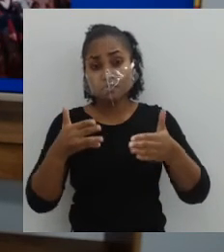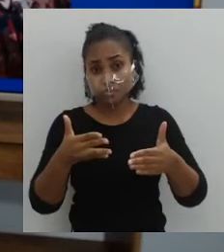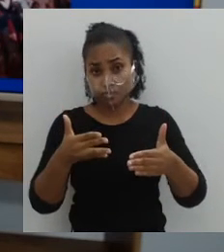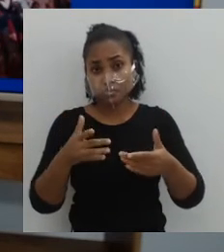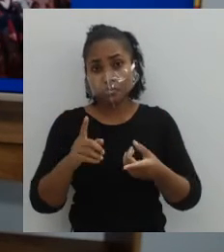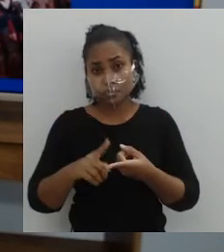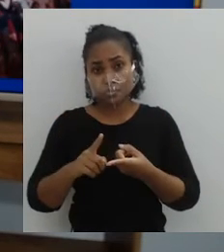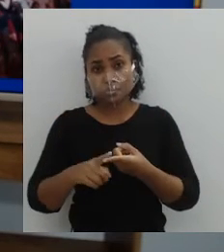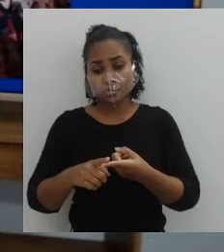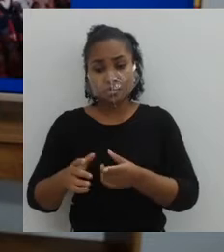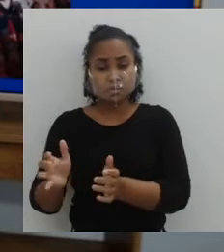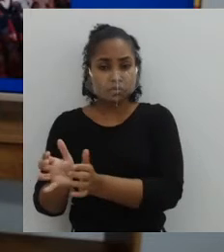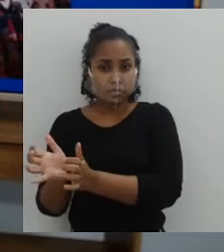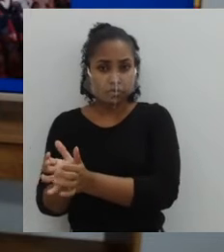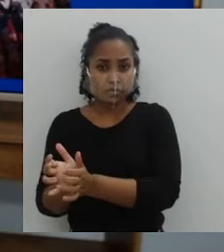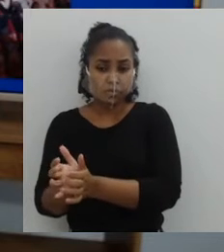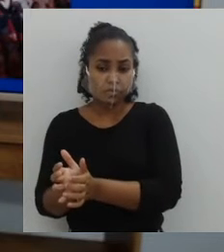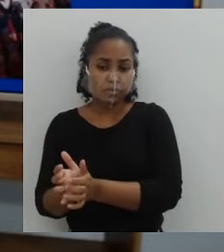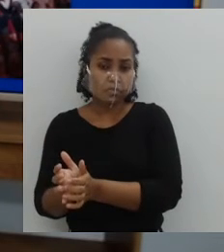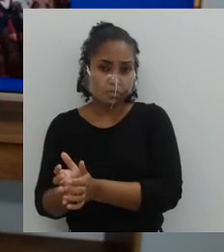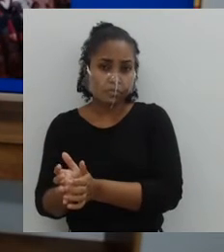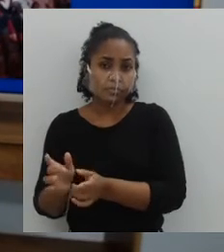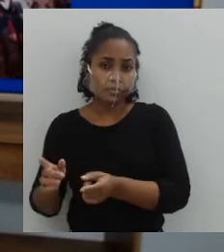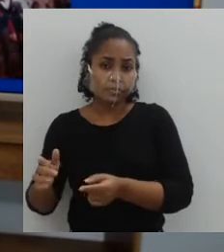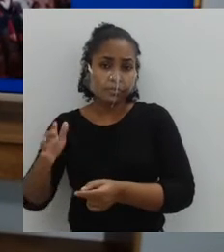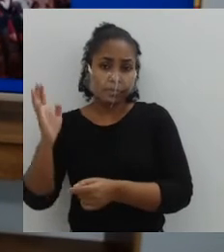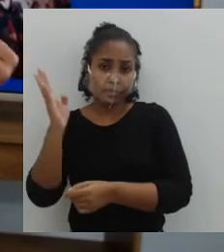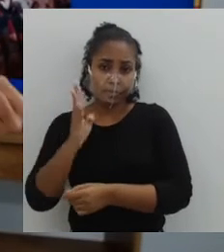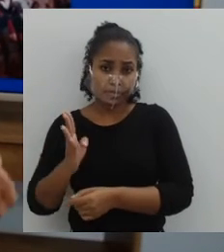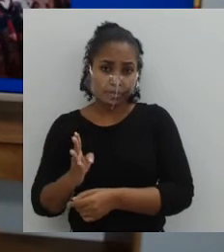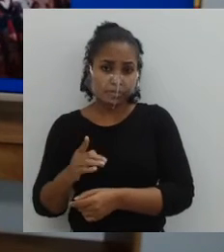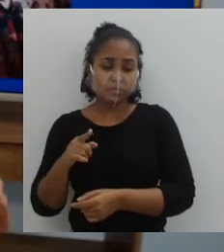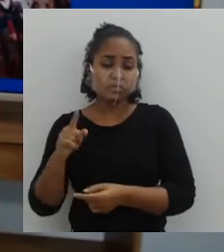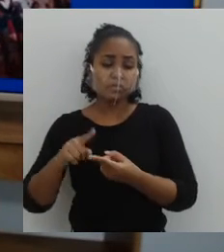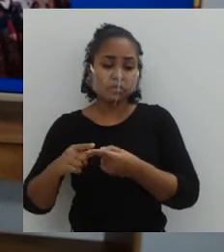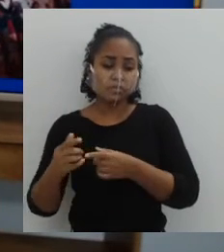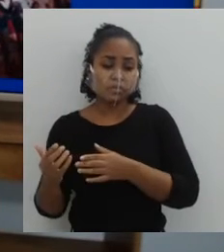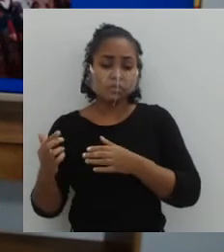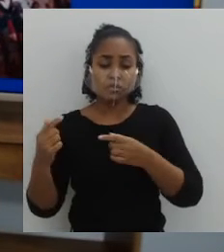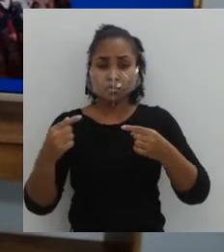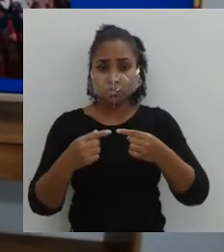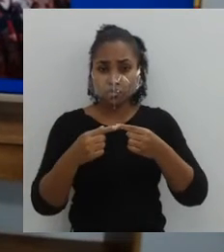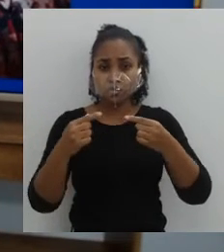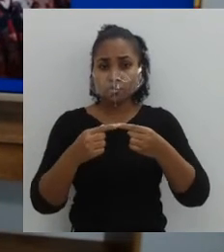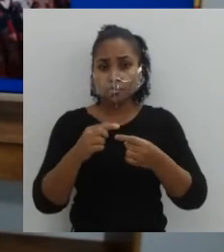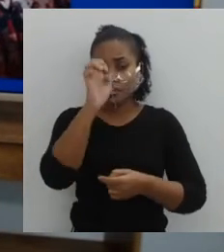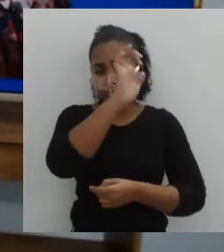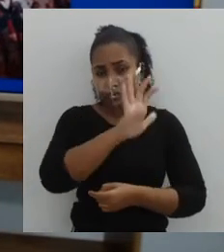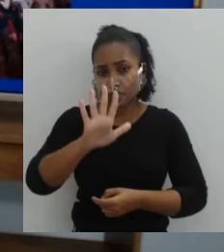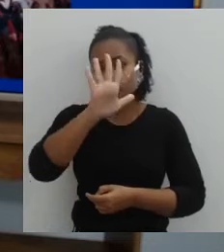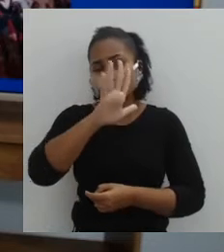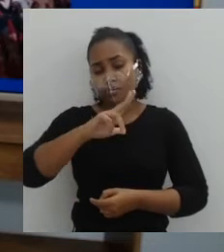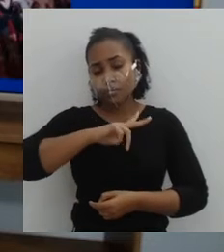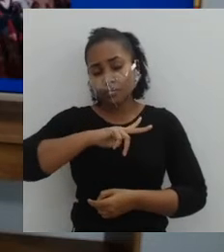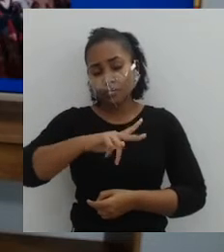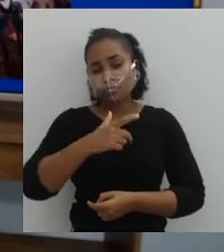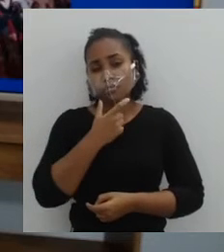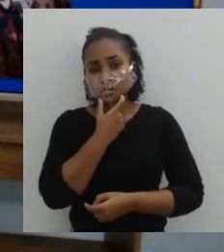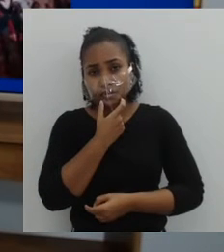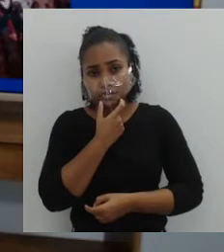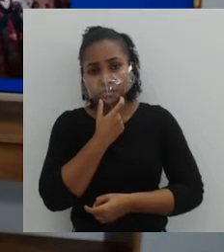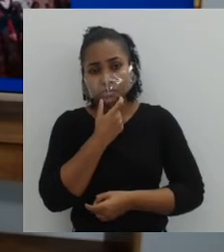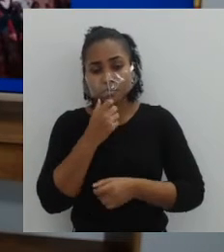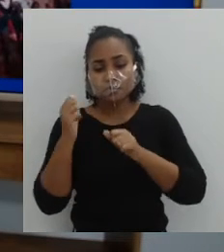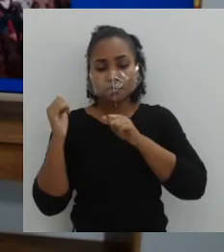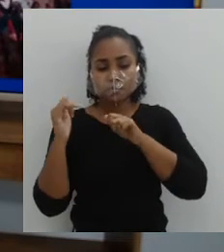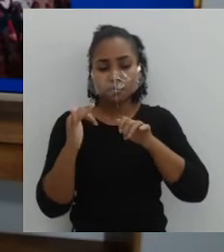tanto para a colônia no Brasil, como as políticas que estavam acontecendo na Europa entre Portugal e Inglaterra, e as